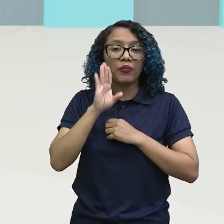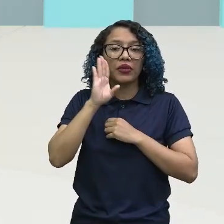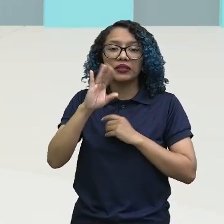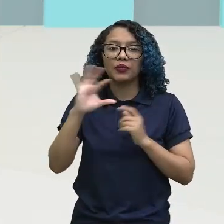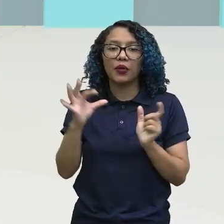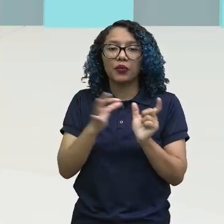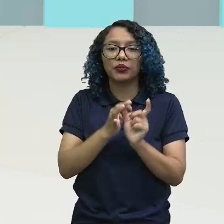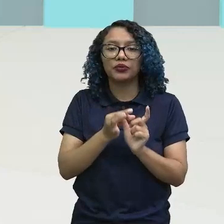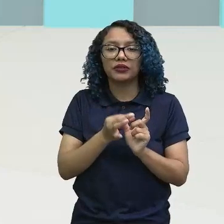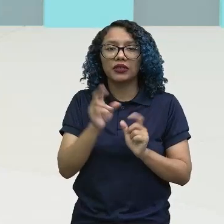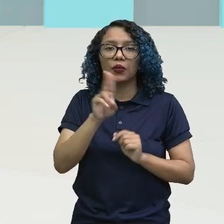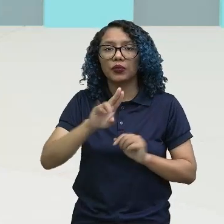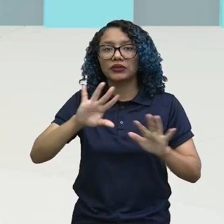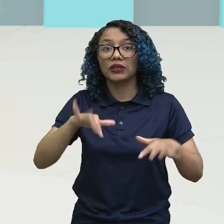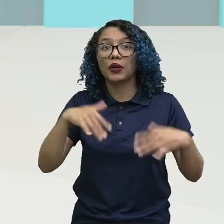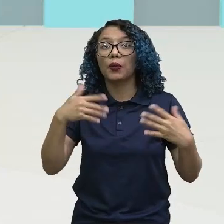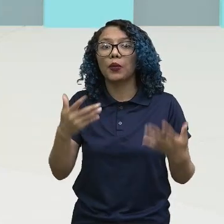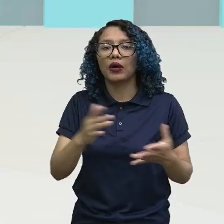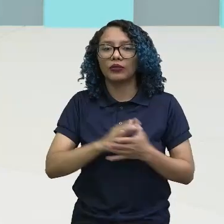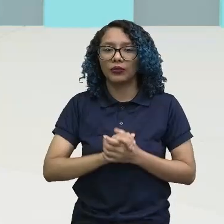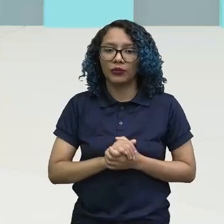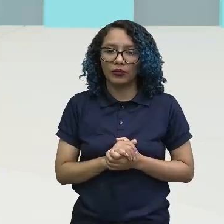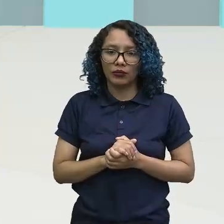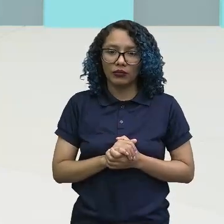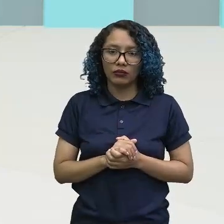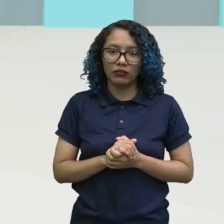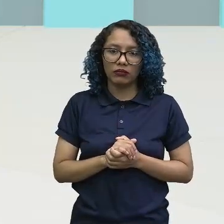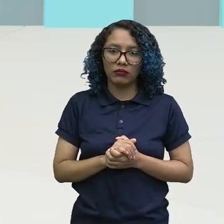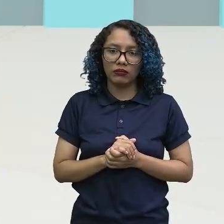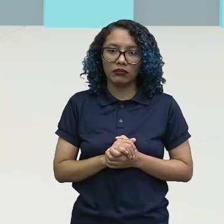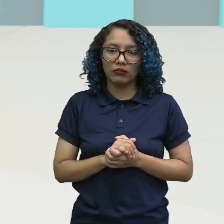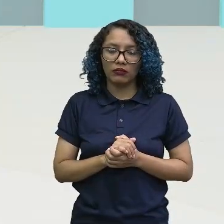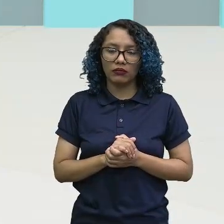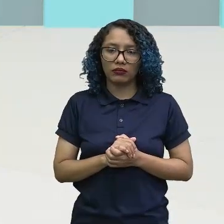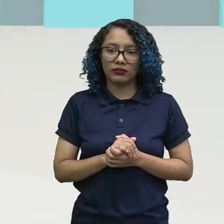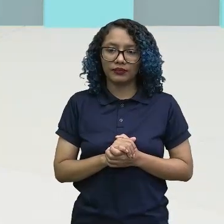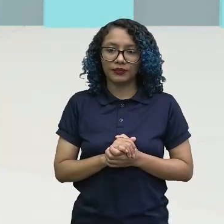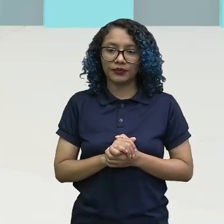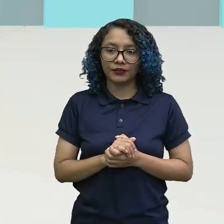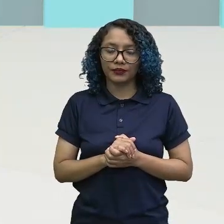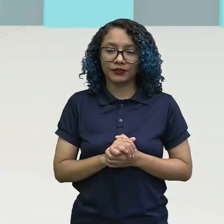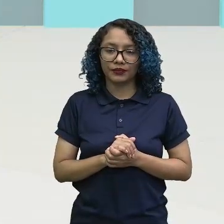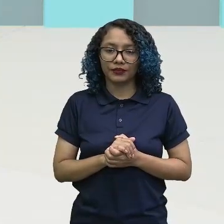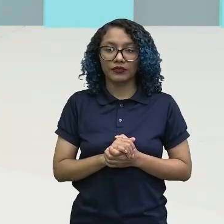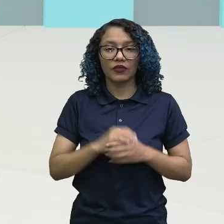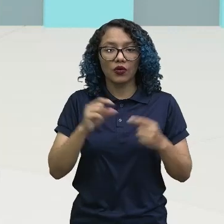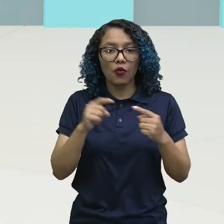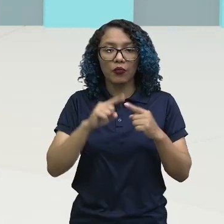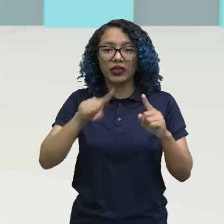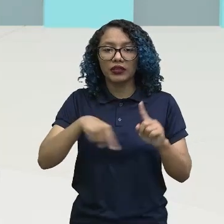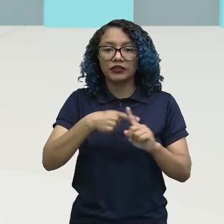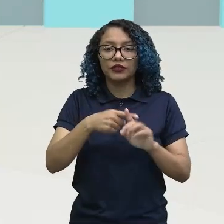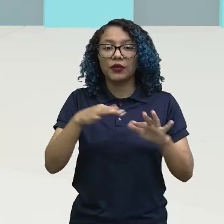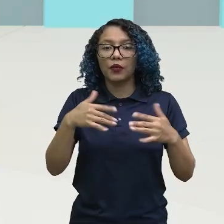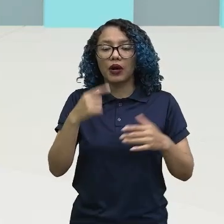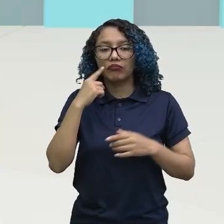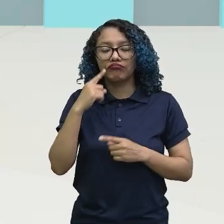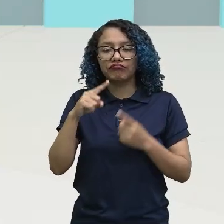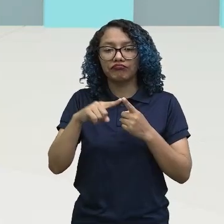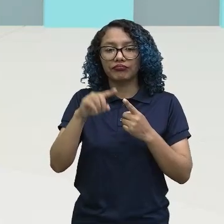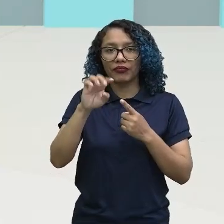principais conjunções usadas, né, que a gente pode identificá-las como sendo aditiva, é o